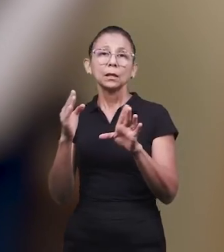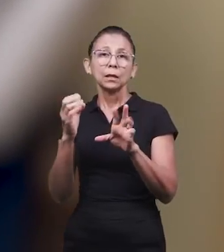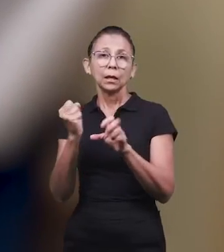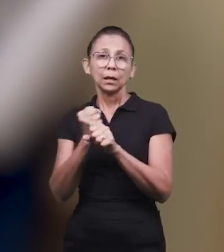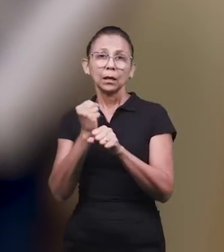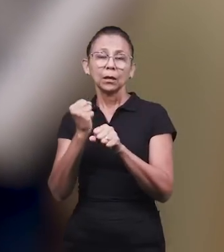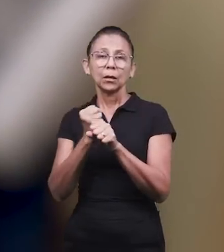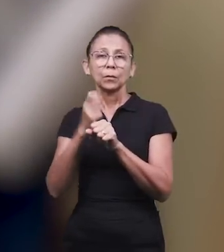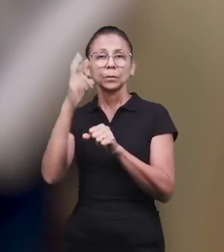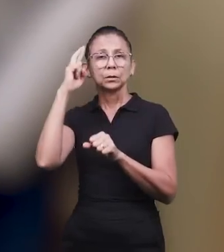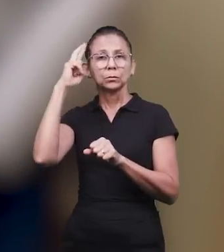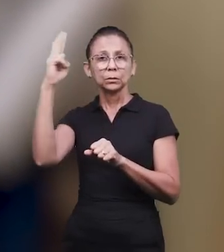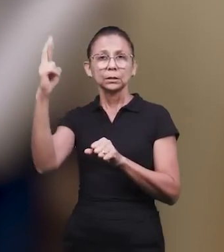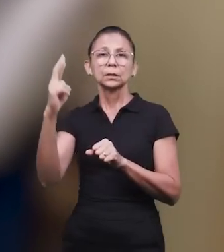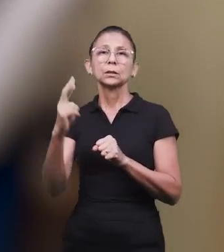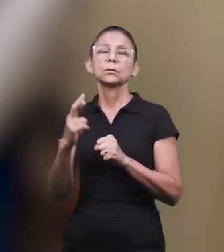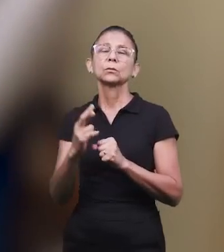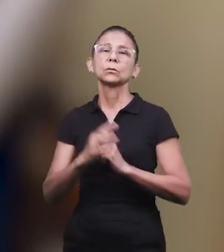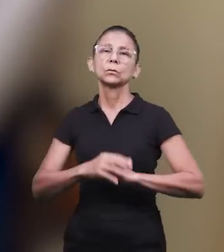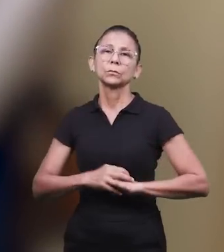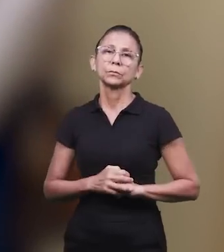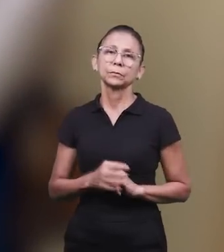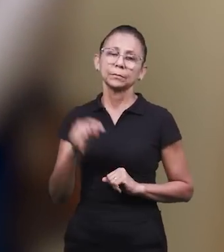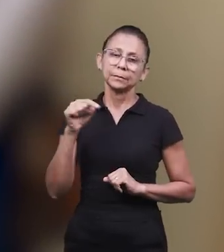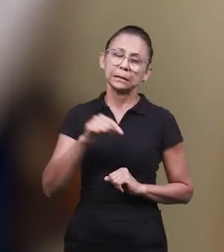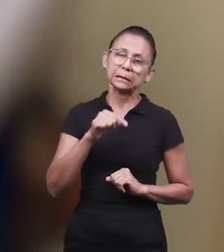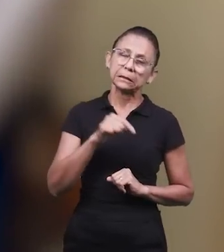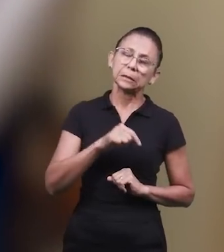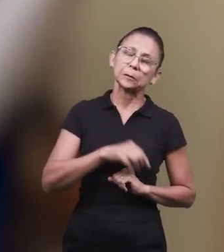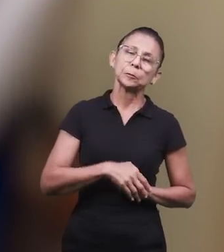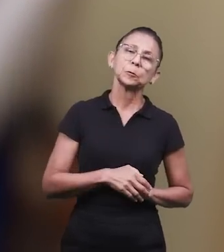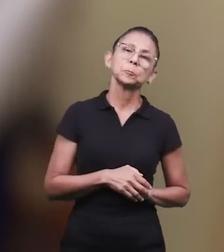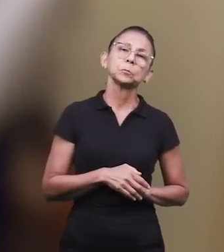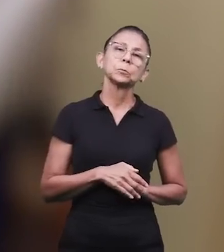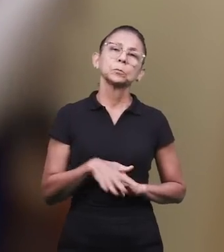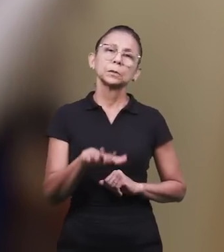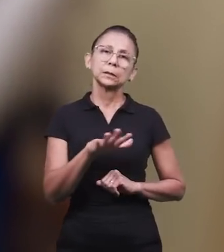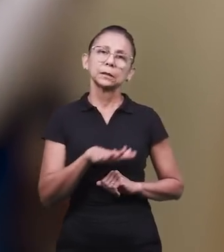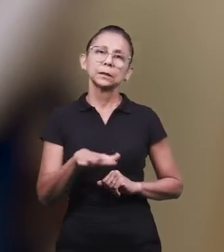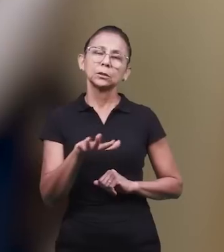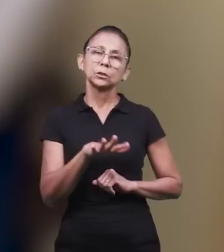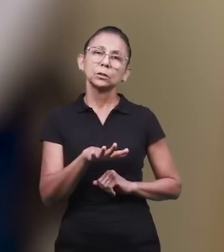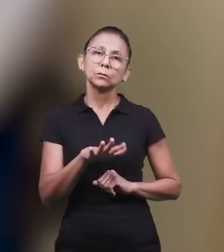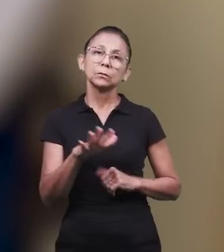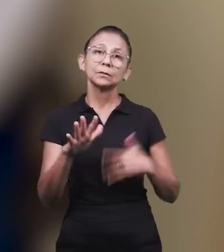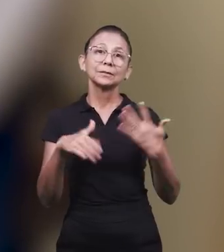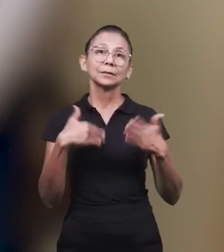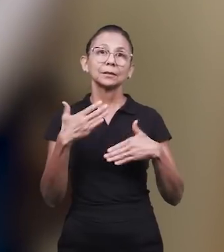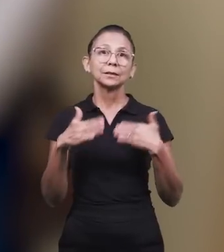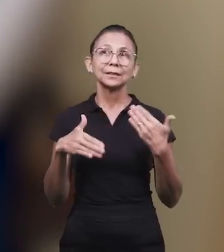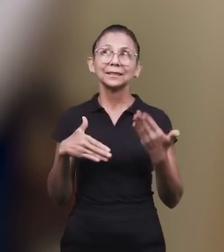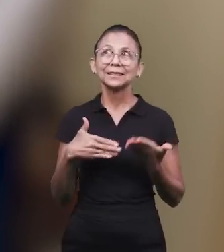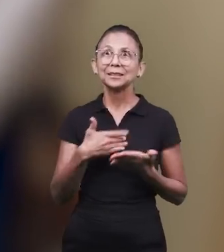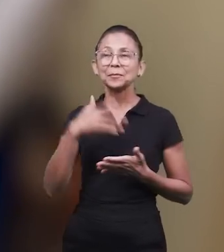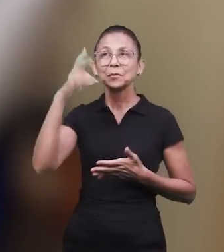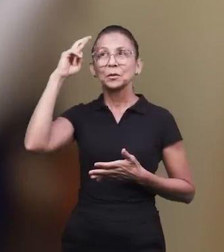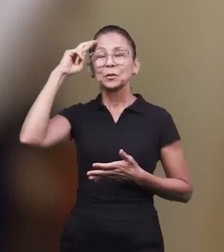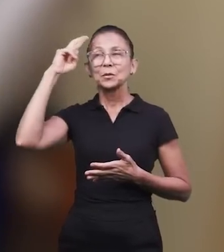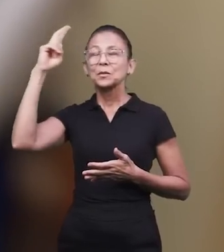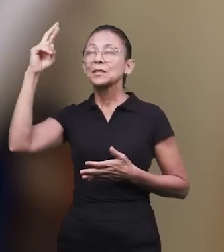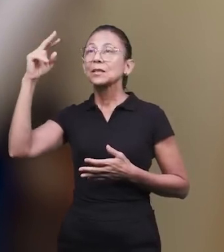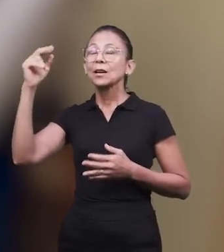também, perto, né, da gente. E nosso coração se alegra muito porque o Senhor abriu as